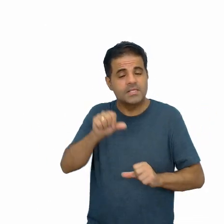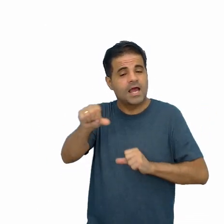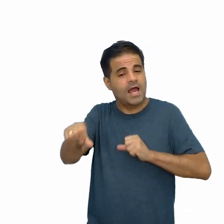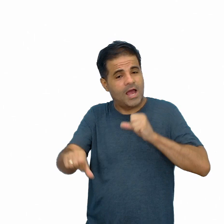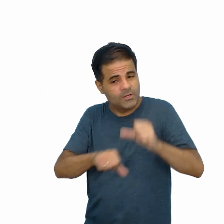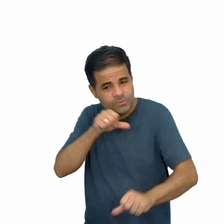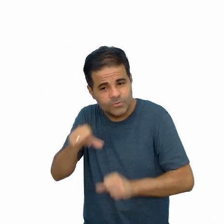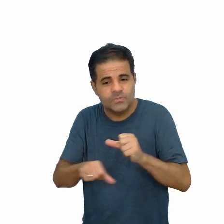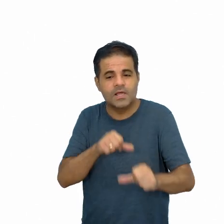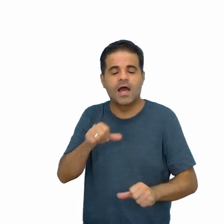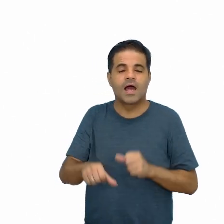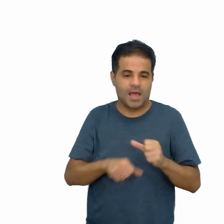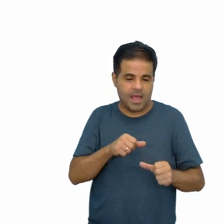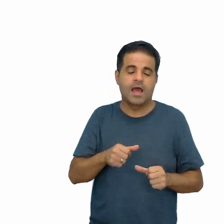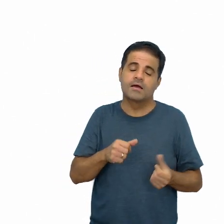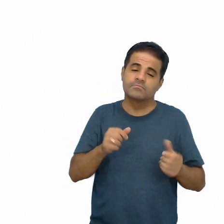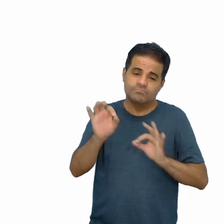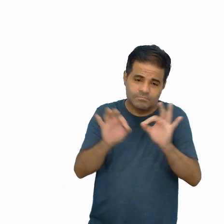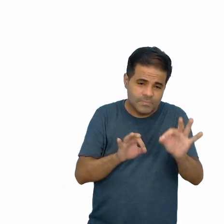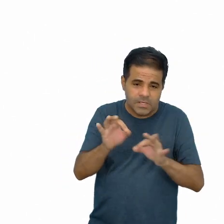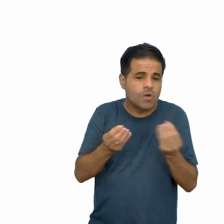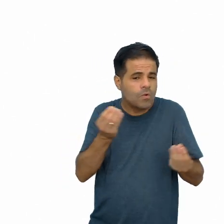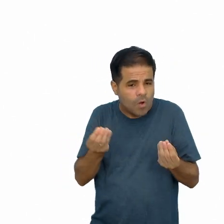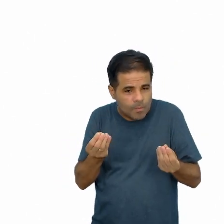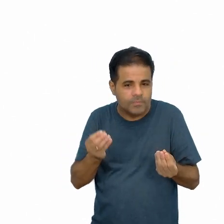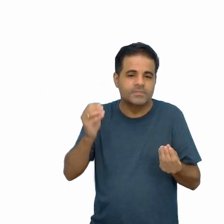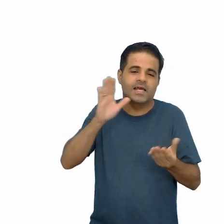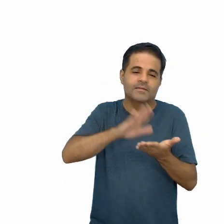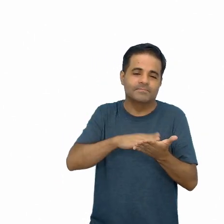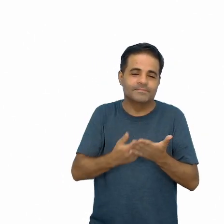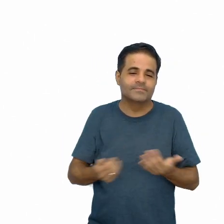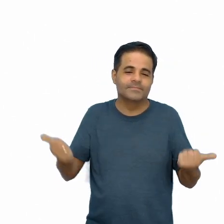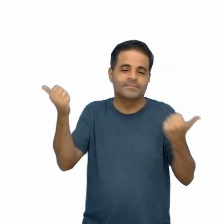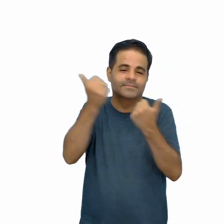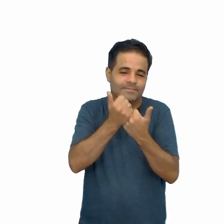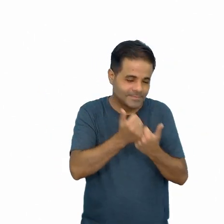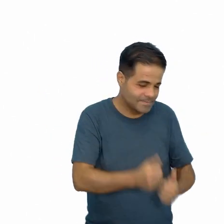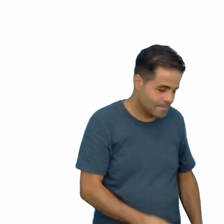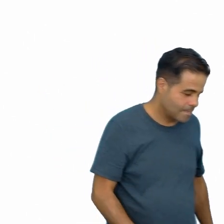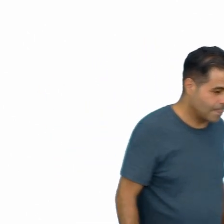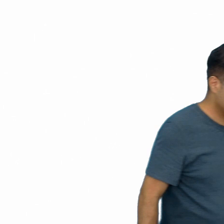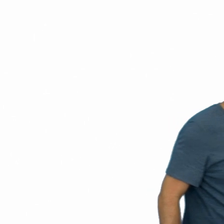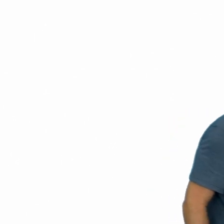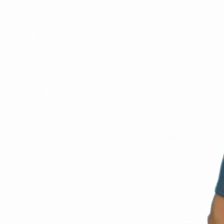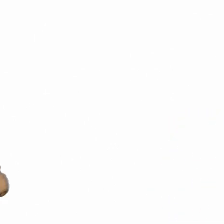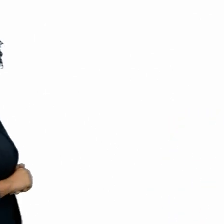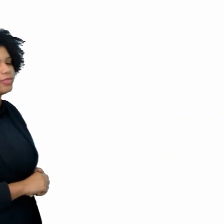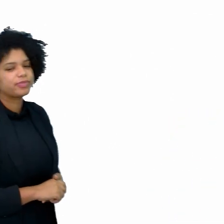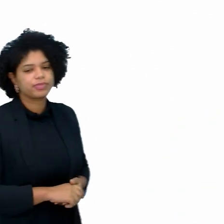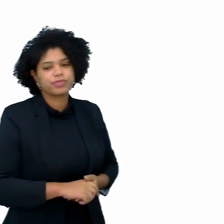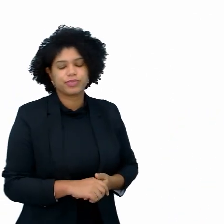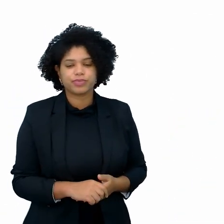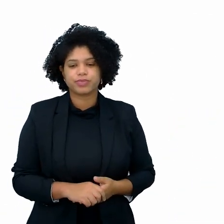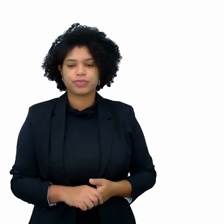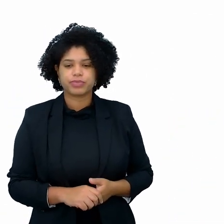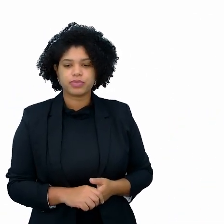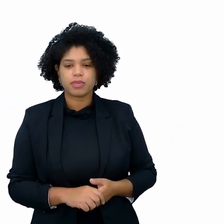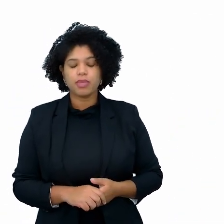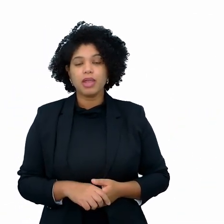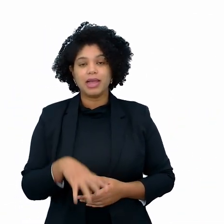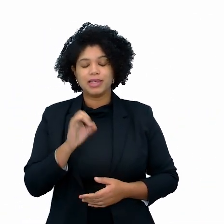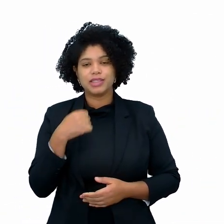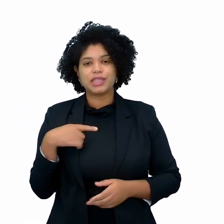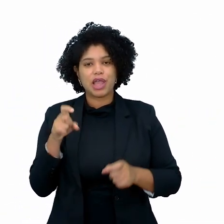ajustado e replicado futuramente. Como? Dessa forma que eu falei, cada vez que você retoma aquele conteúdo,